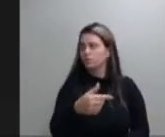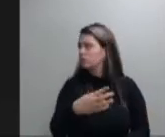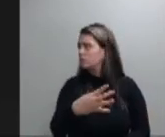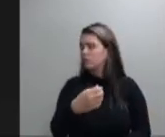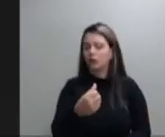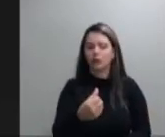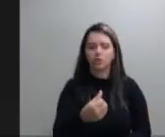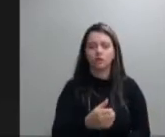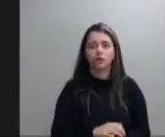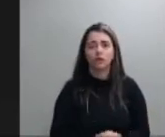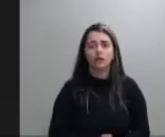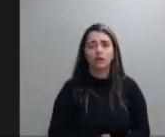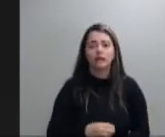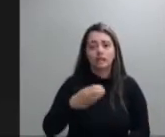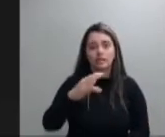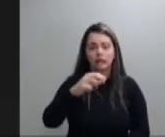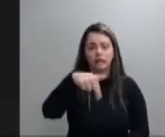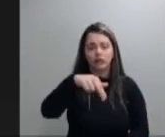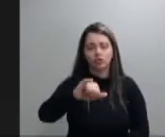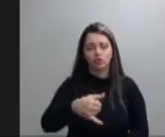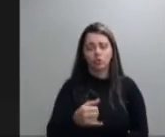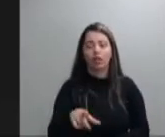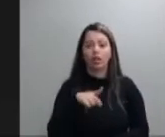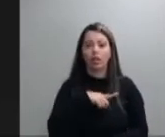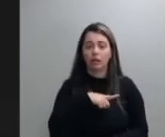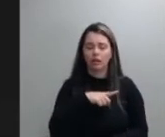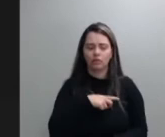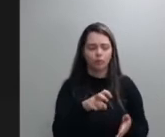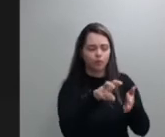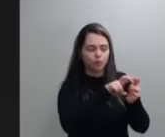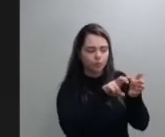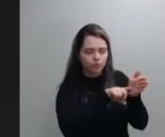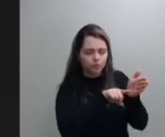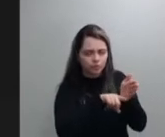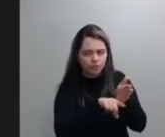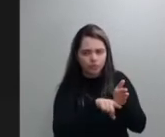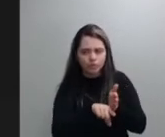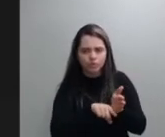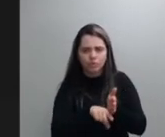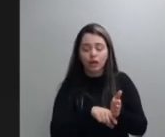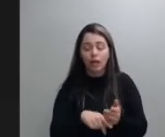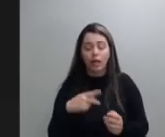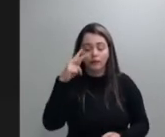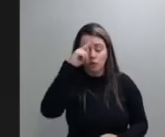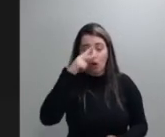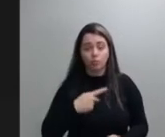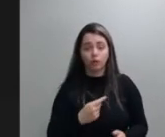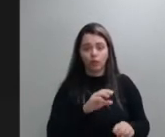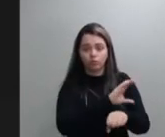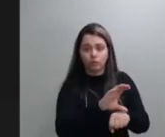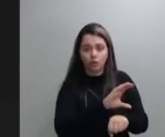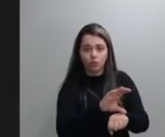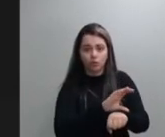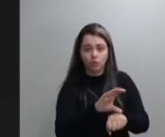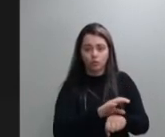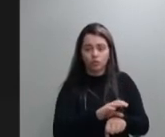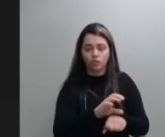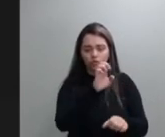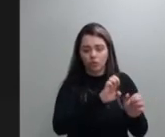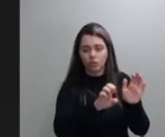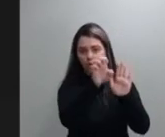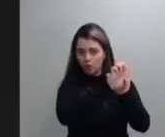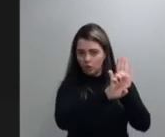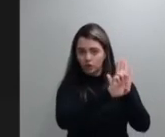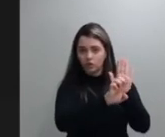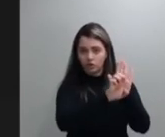também examinou no caso uma vez estabelecido o critério pela própria comissão do concurso já que o edital no